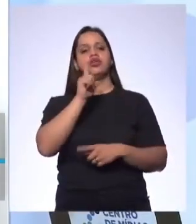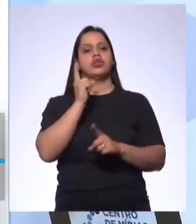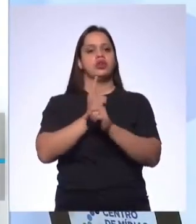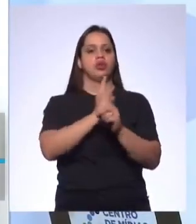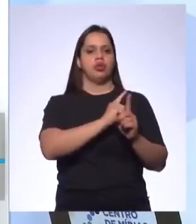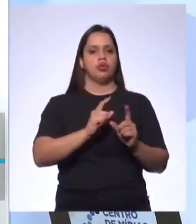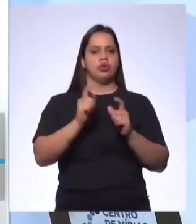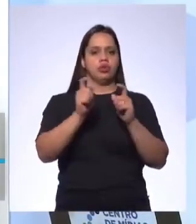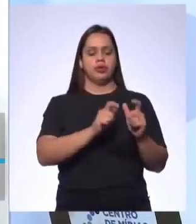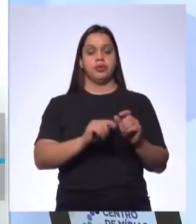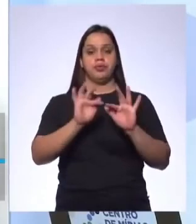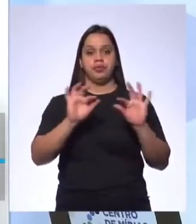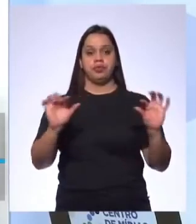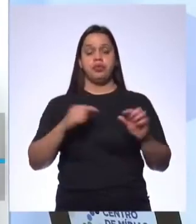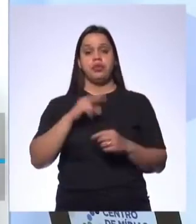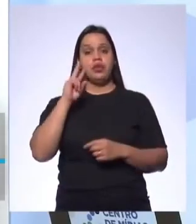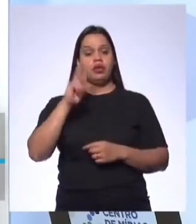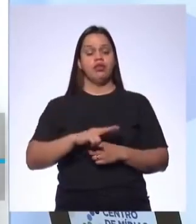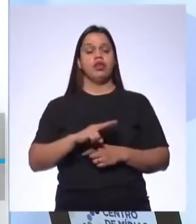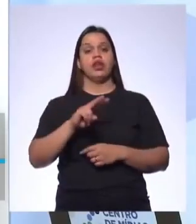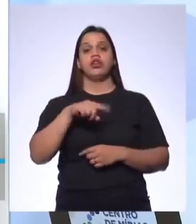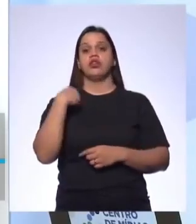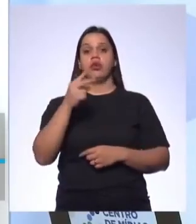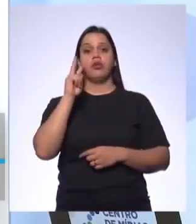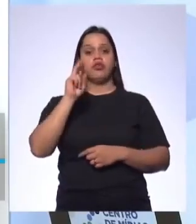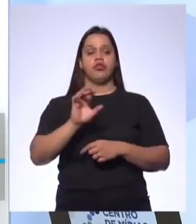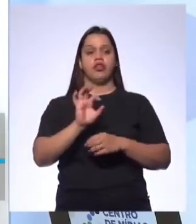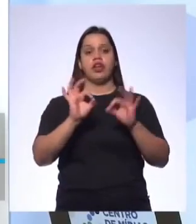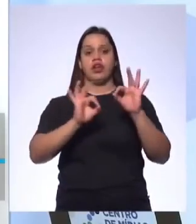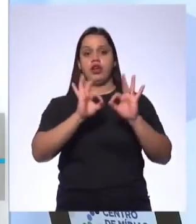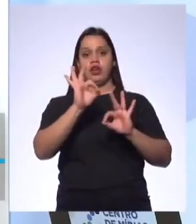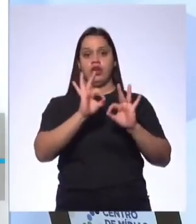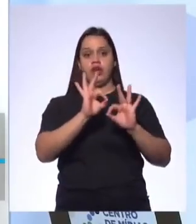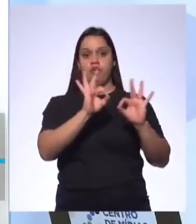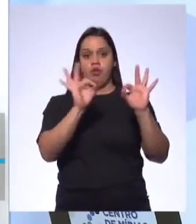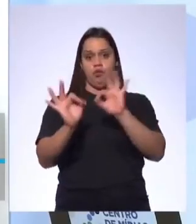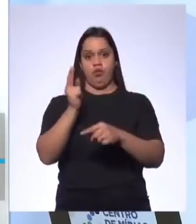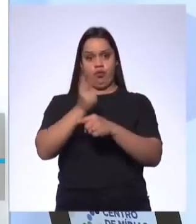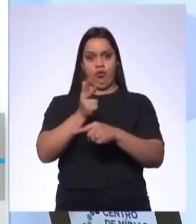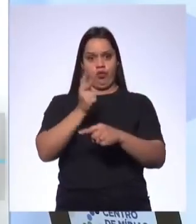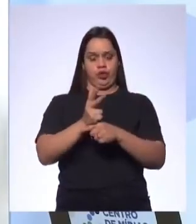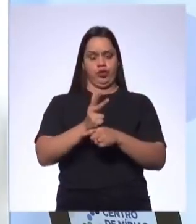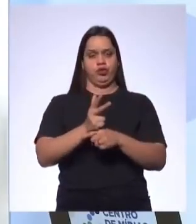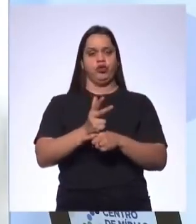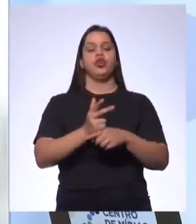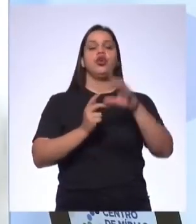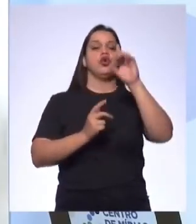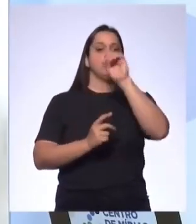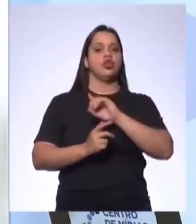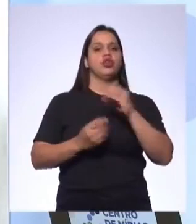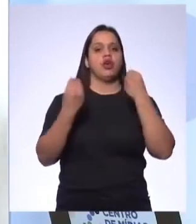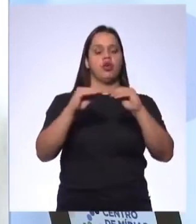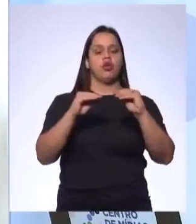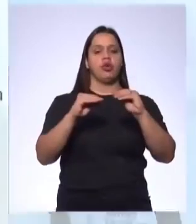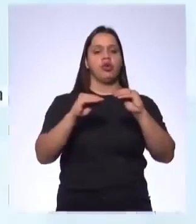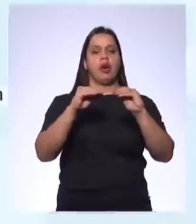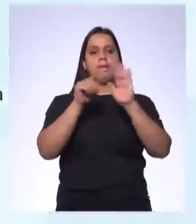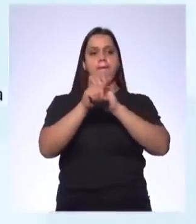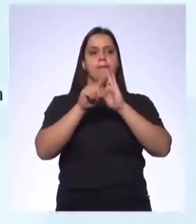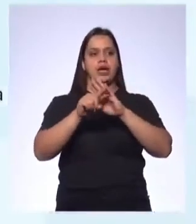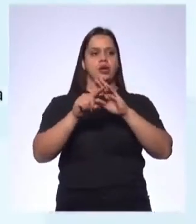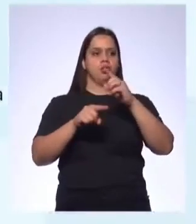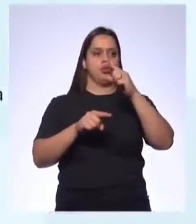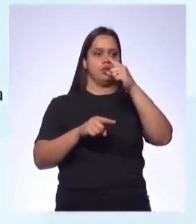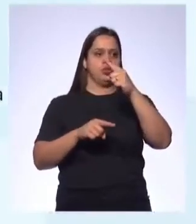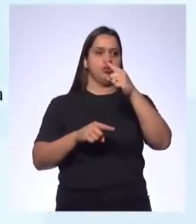vamos assistir a um vídeo. O diretor vai colocar ali as perguntas, tá? Enquanto eu vou explicando as perguntas, por favor,